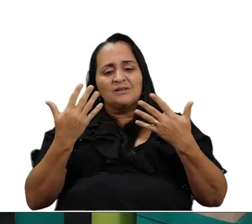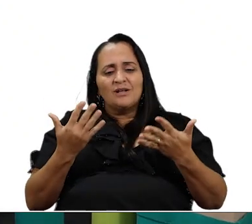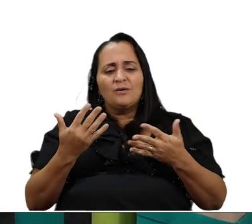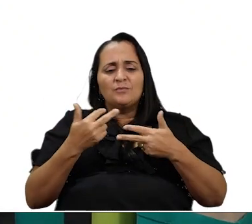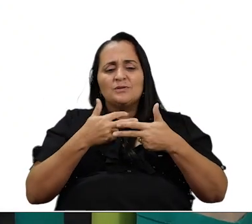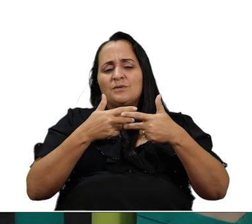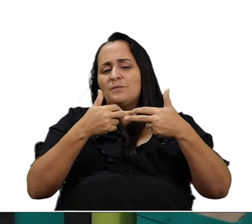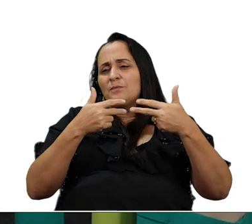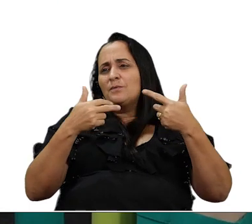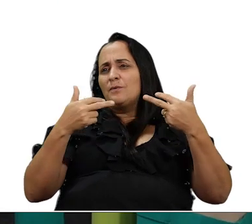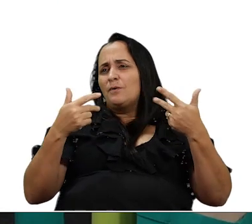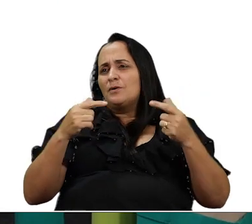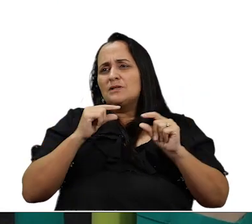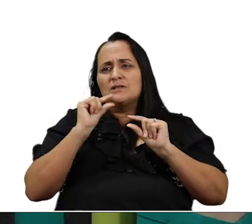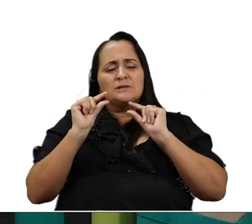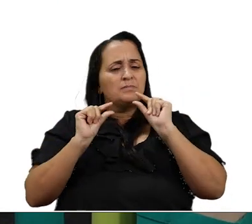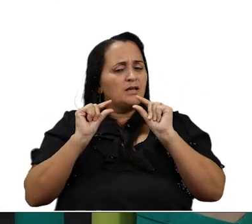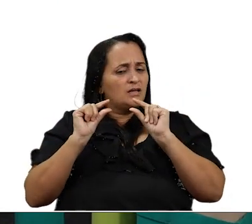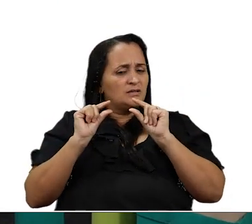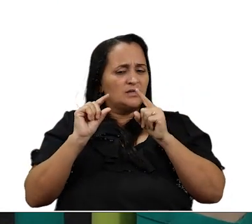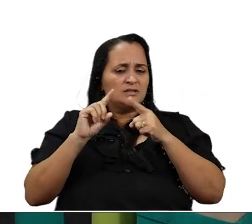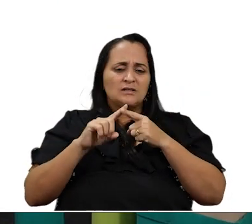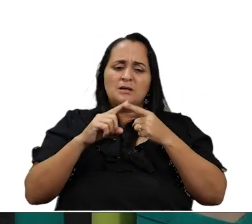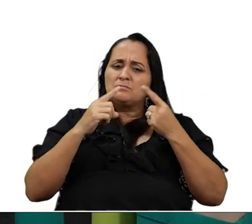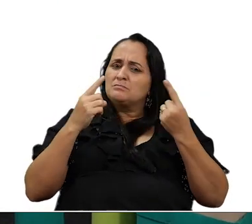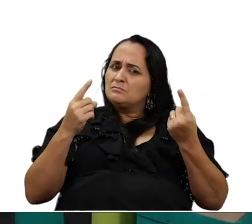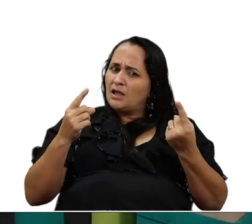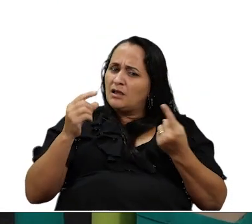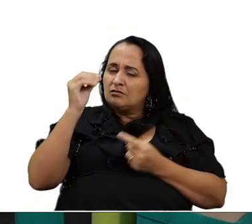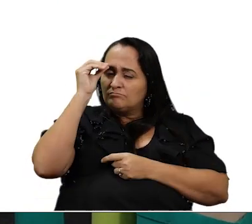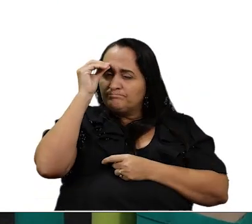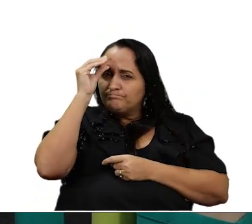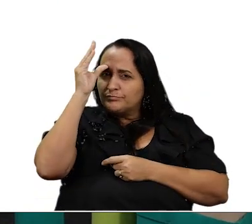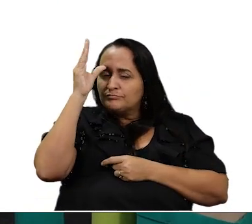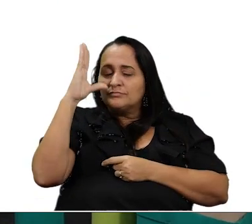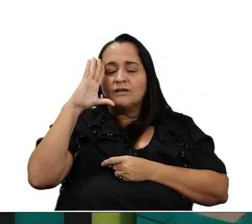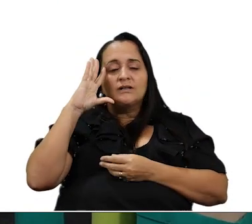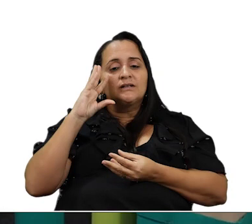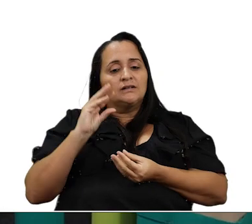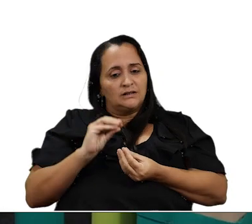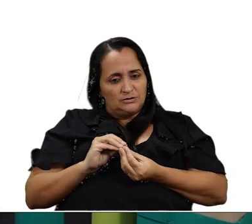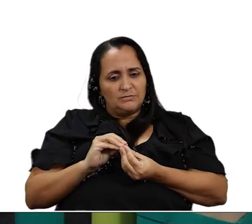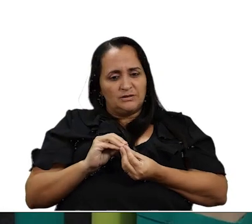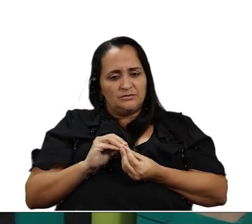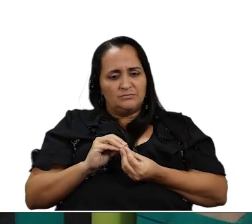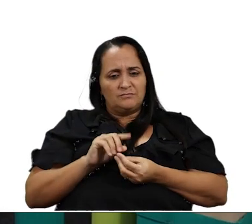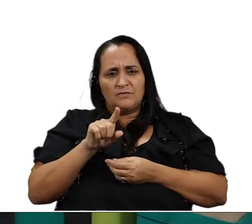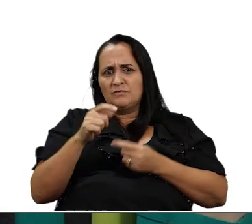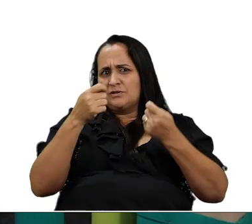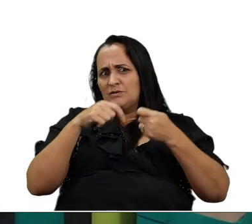coisas pequenas, mas que são chaves para o nosso entendimento. Mas não se preocupe não, você não precisa gravar o